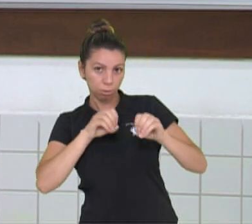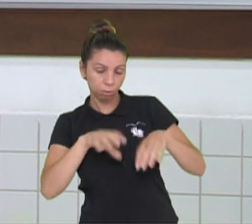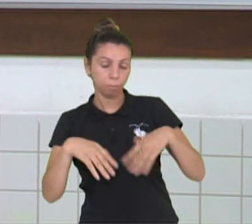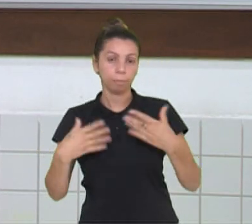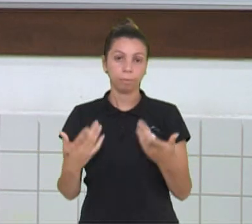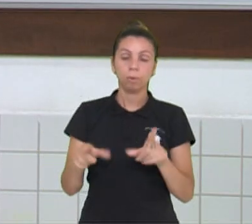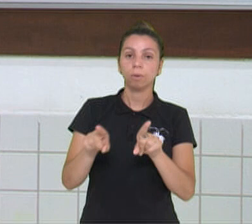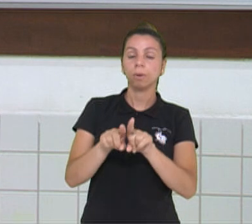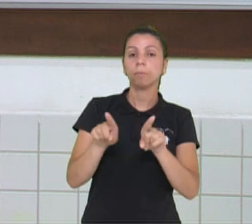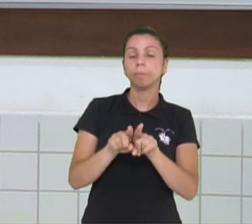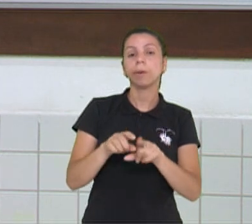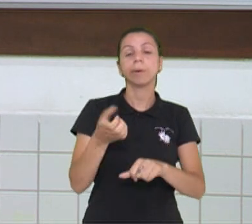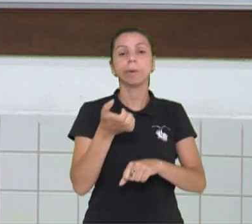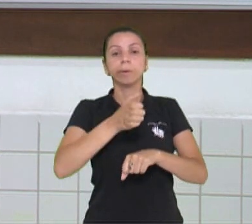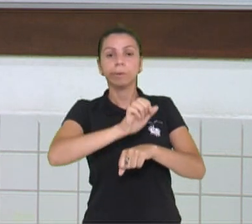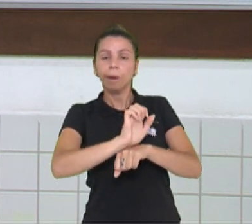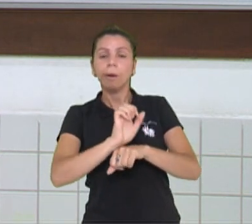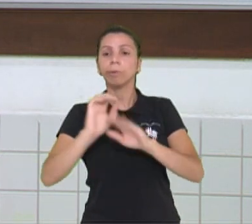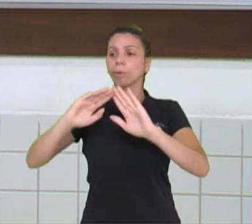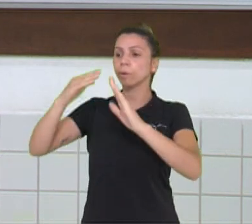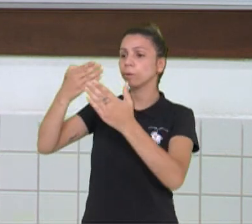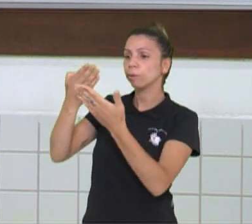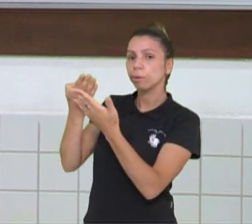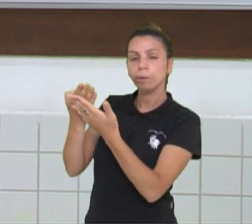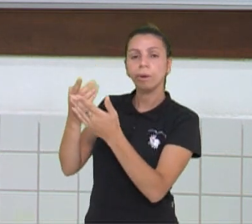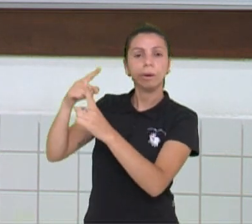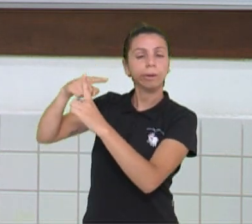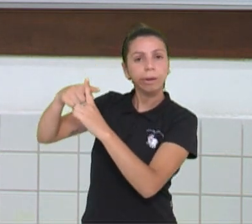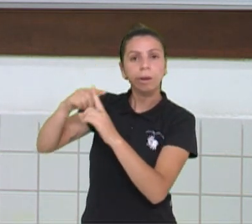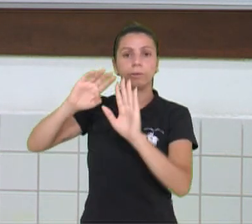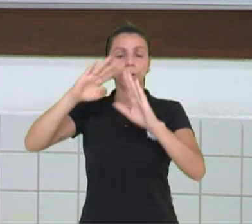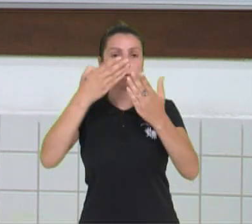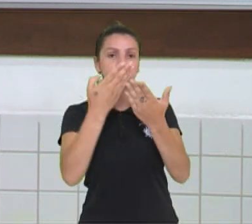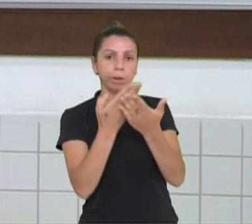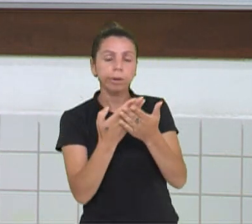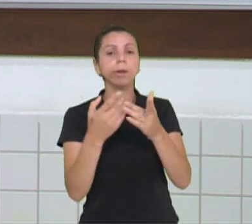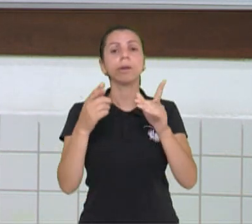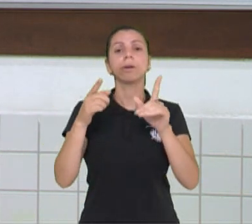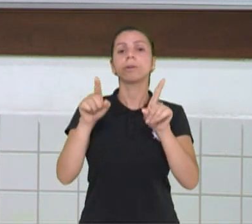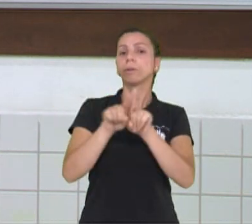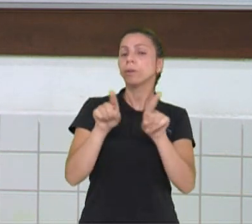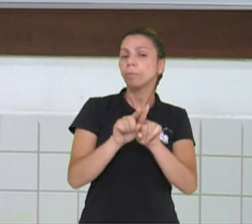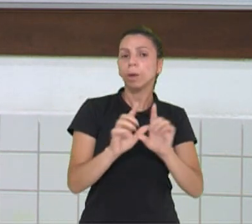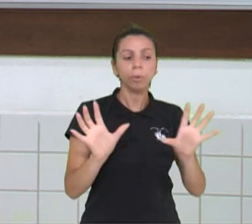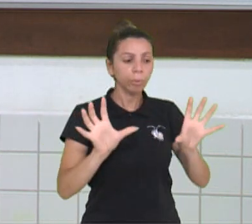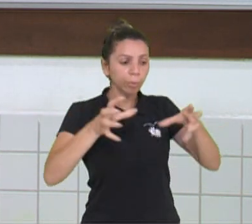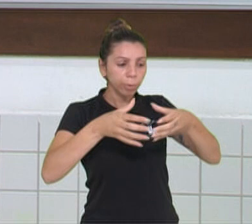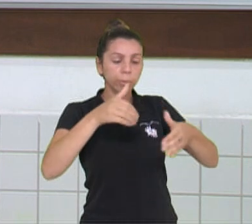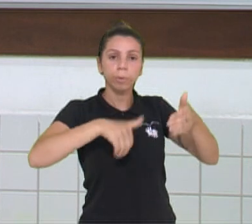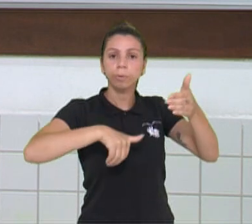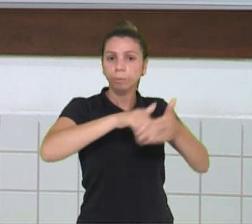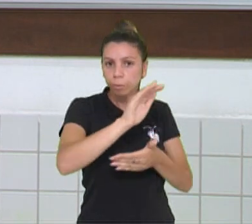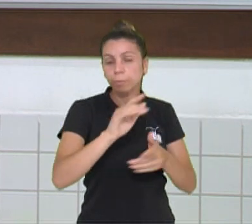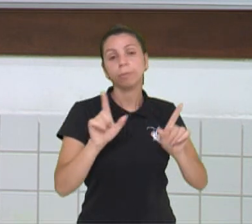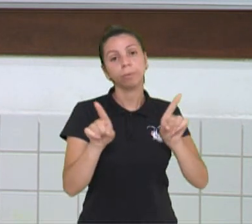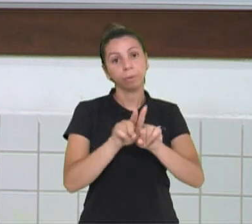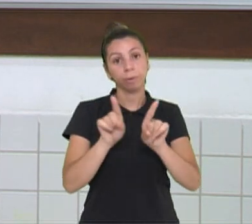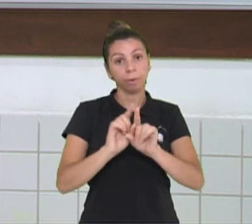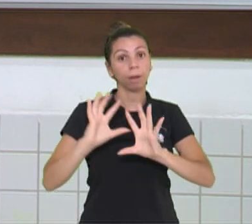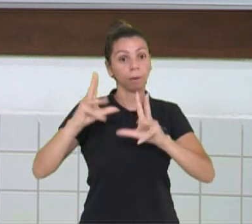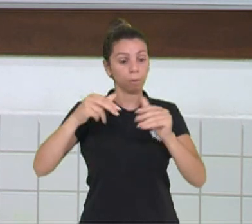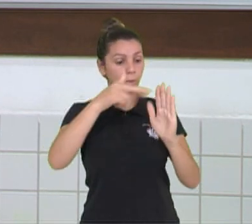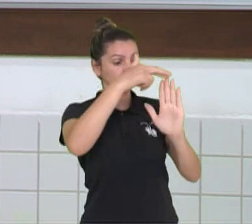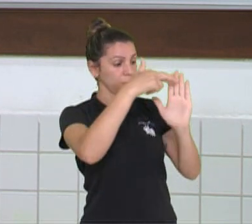o Estado, a igreja, a escola, o time de futebol, todas elas têm um regimento, que é